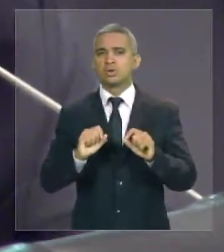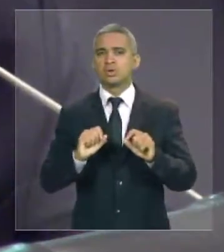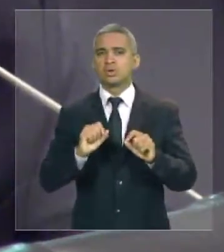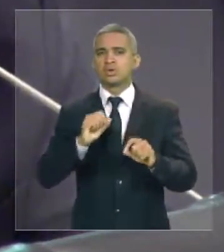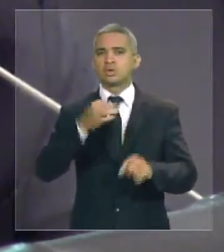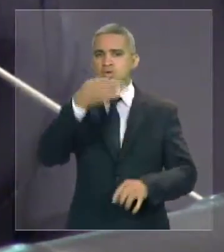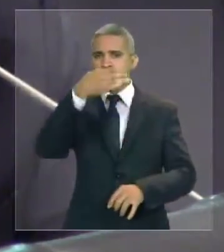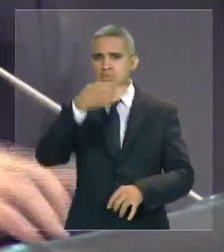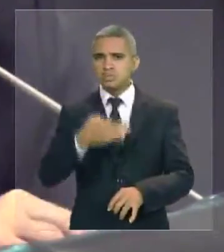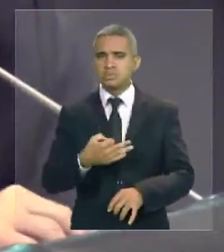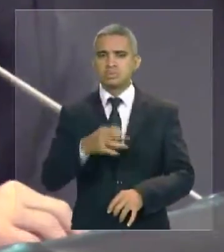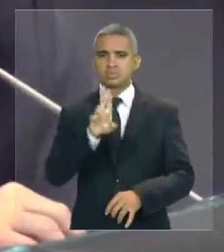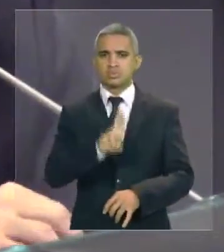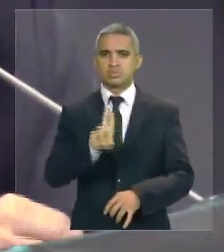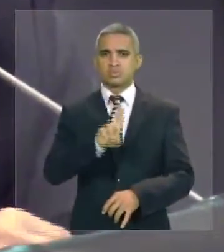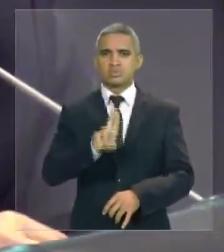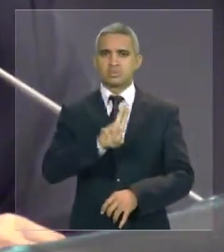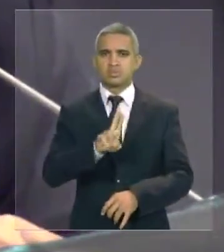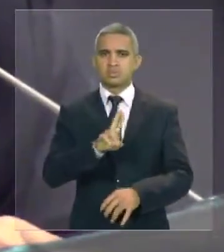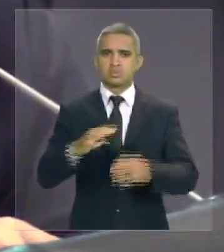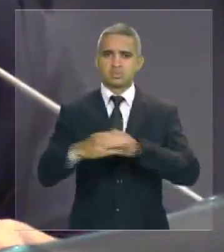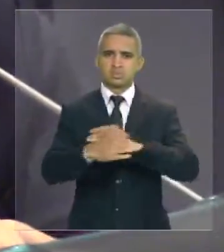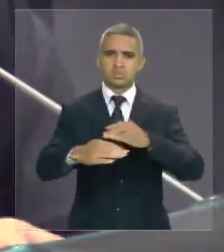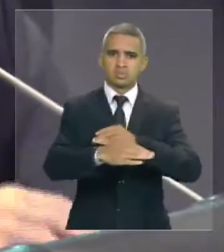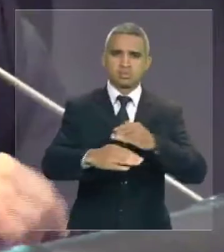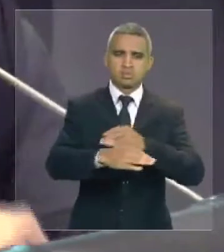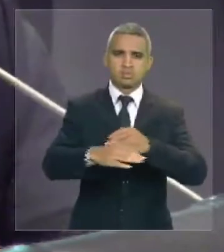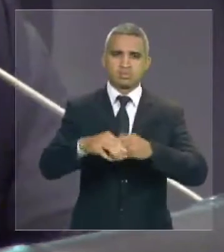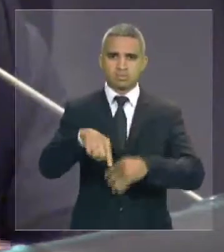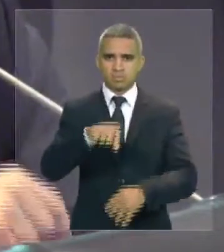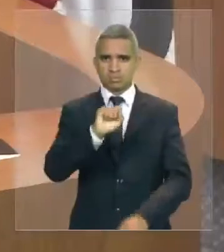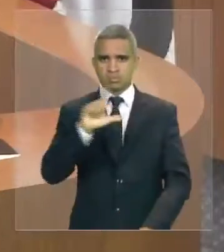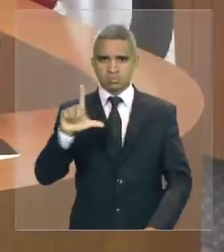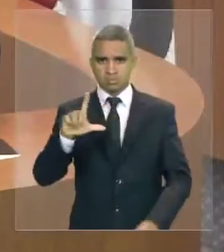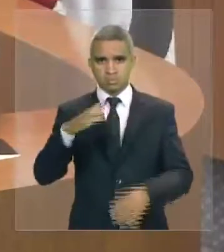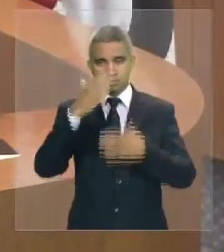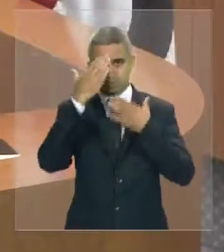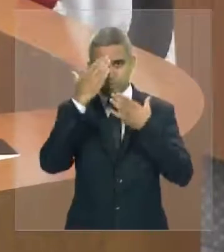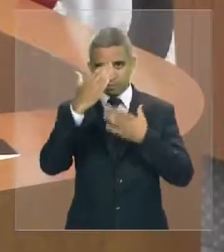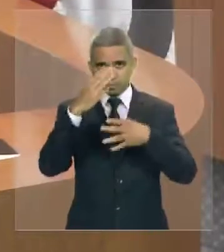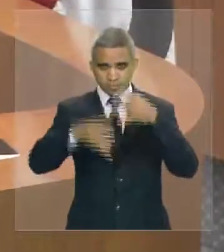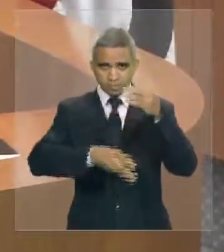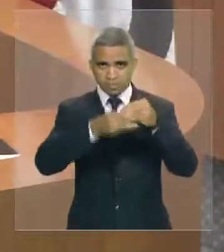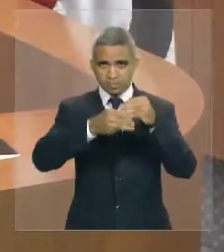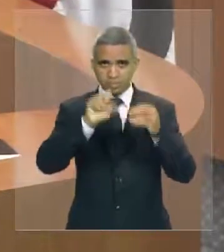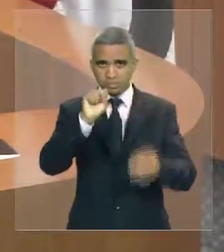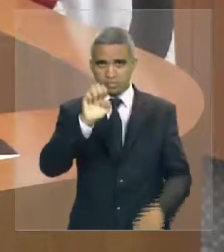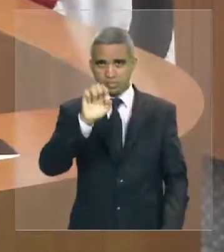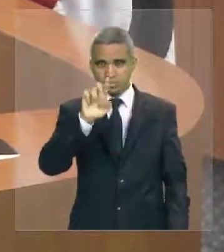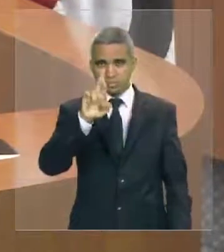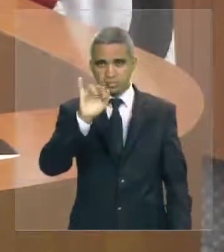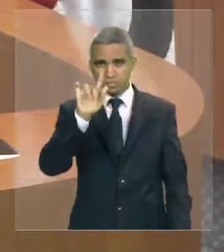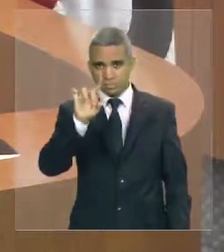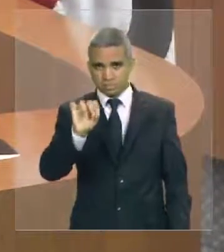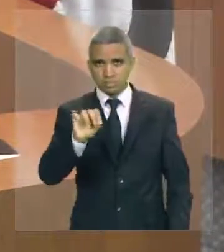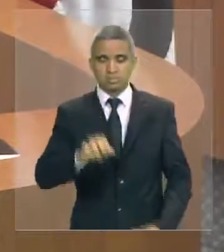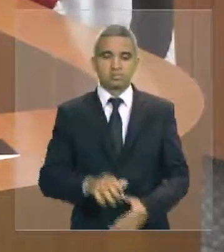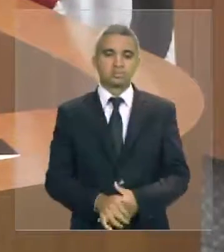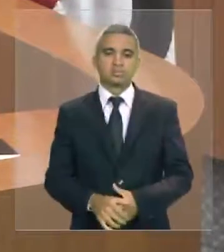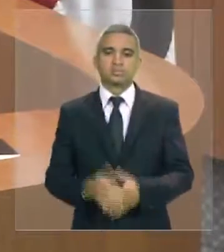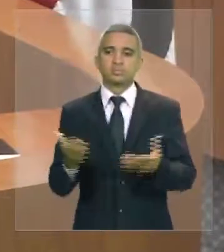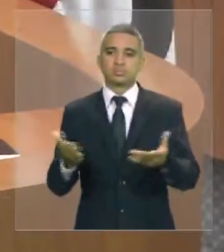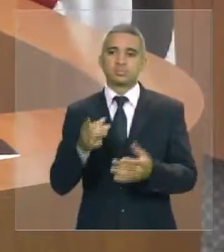dignidade ao se locomover na nossa cidade. Muito obrigado. Agradeço, deputado Sérgio Frota, pela parte. Peço também que incorpore ao meu pronunciamento. Deputado